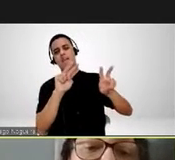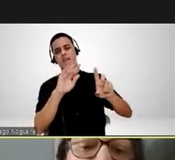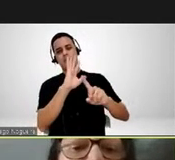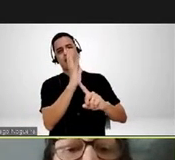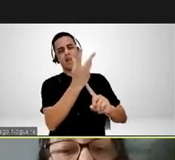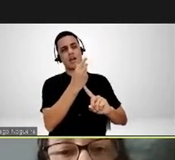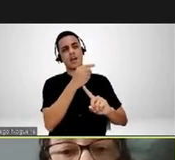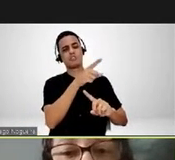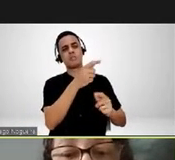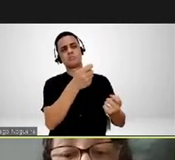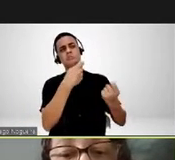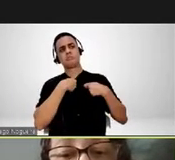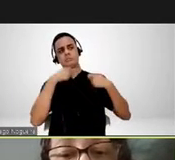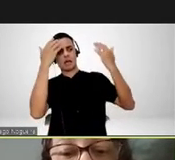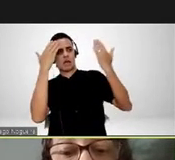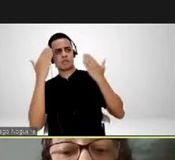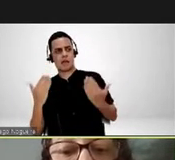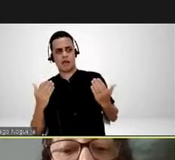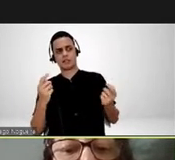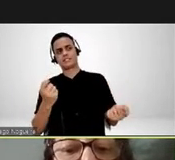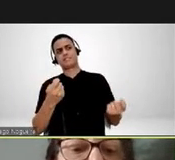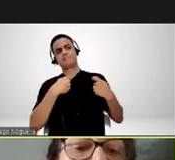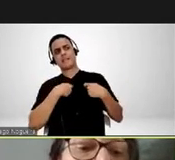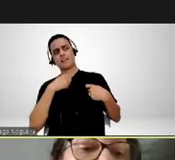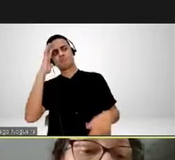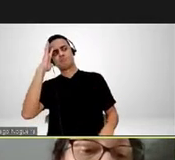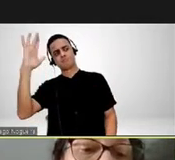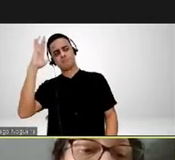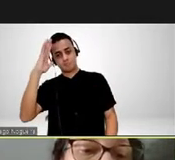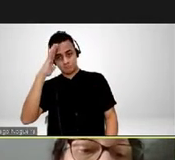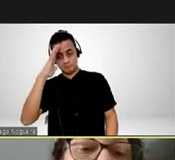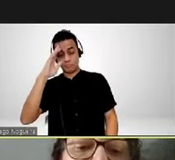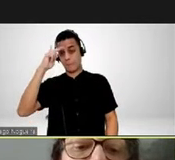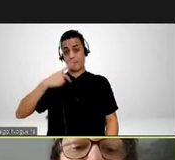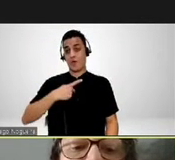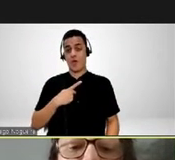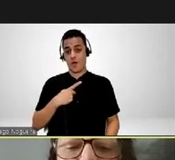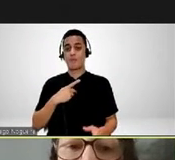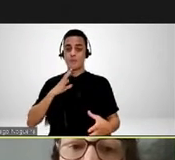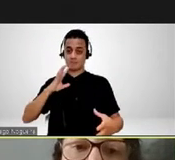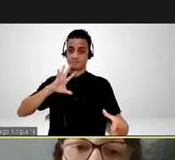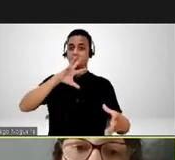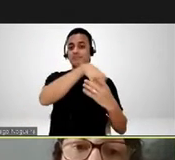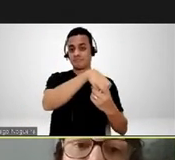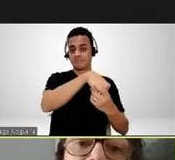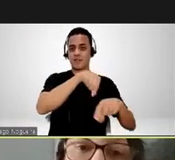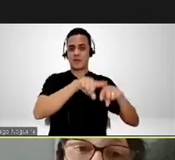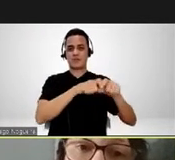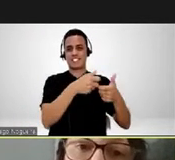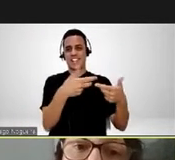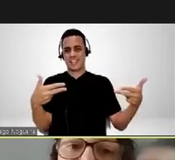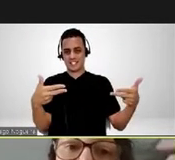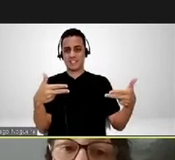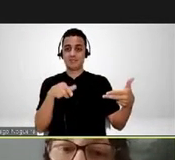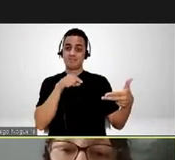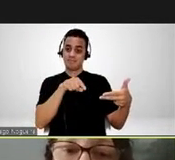apreciar, analisar um objeto de arte e as afirmações de si mesma, sendo, então, constituidoras da